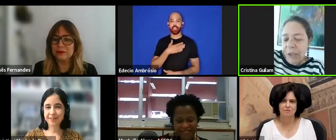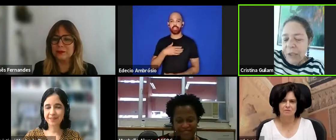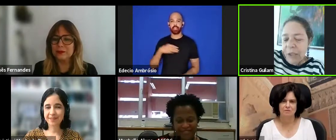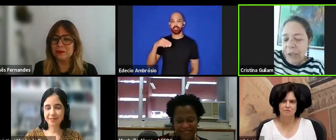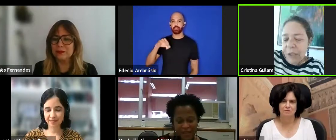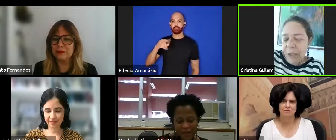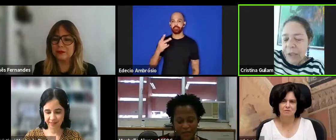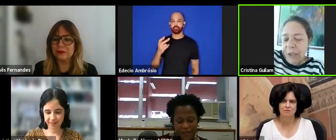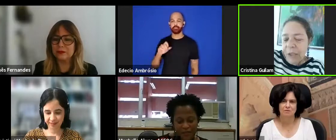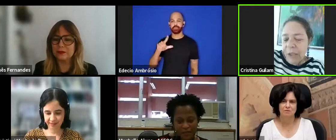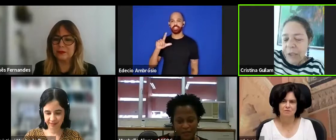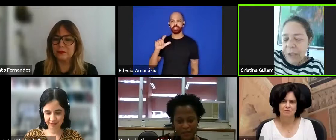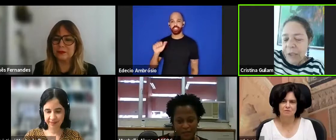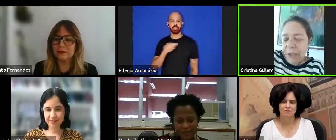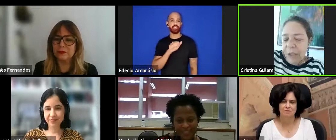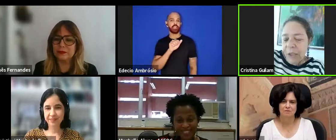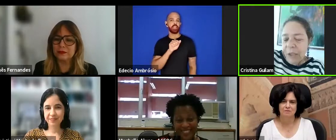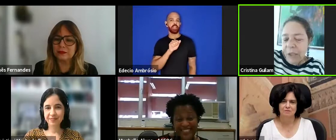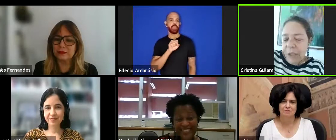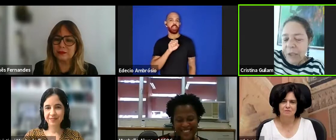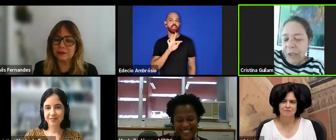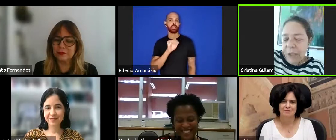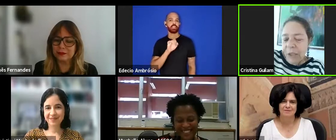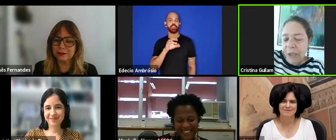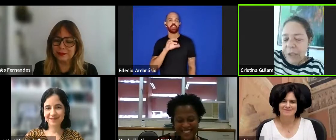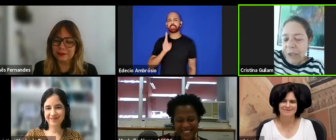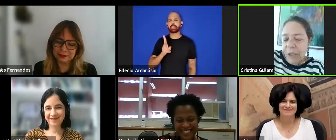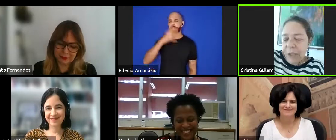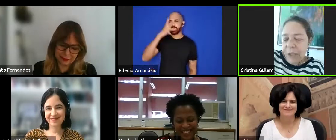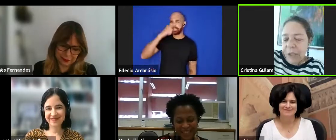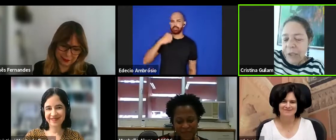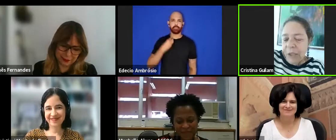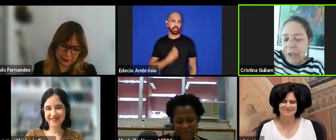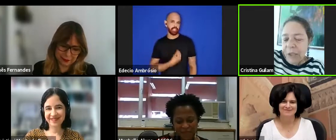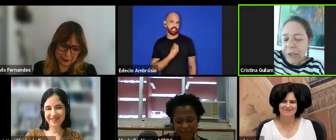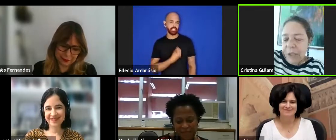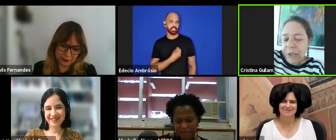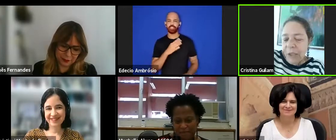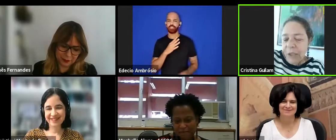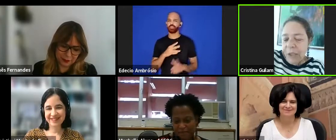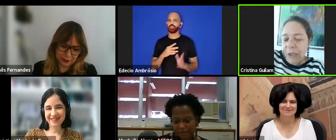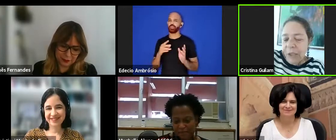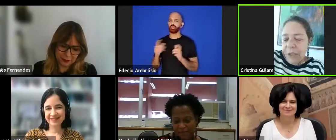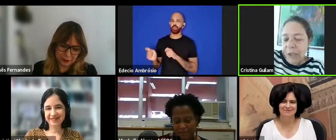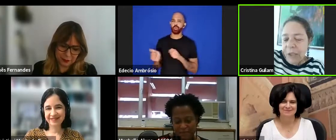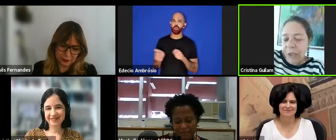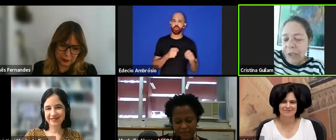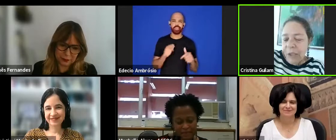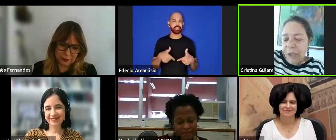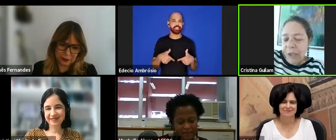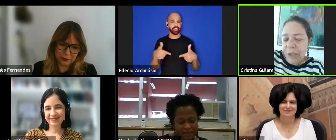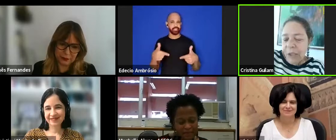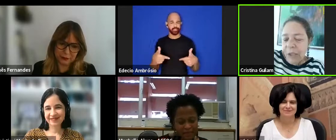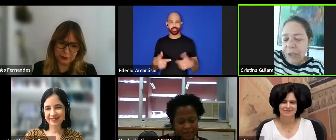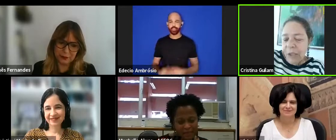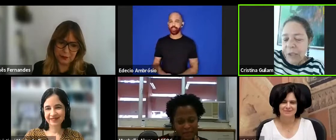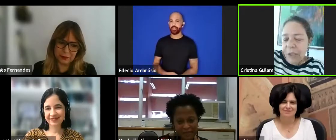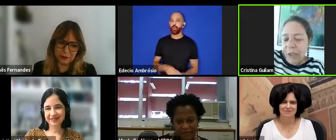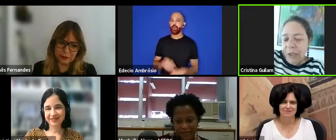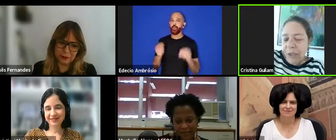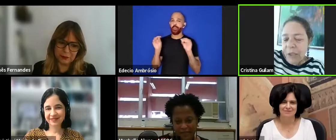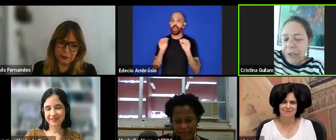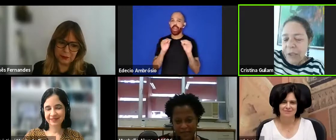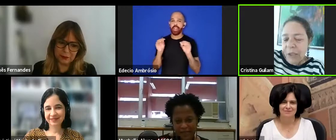das Foques, sempre muito linda e muito presente em todas as nossas ações. E um beijão para